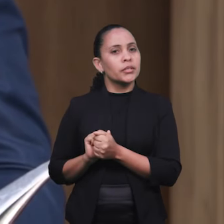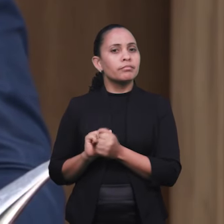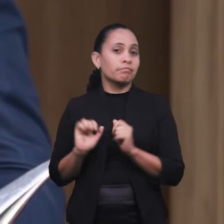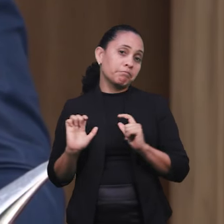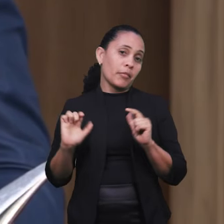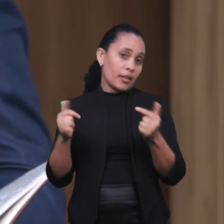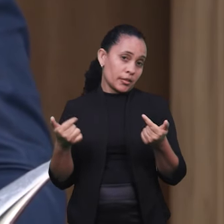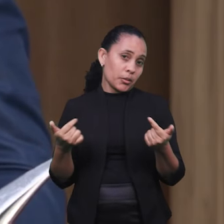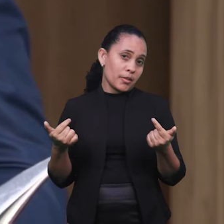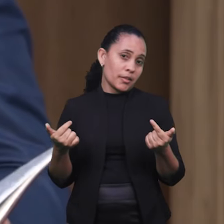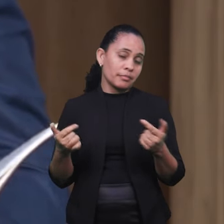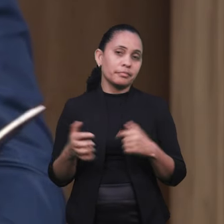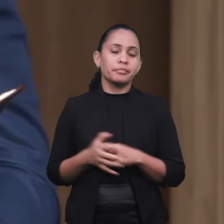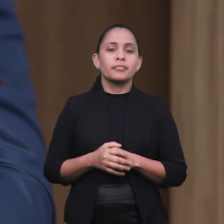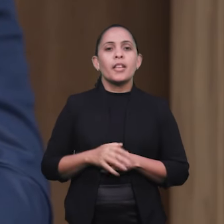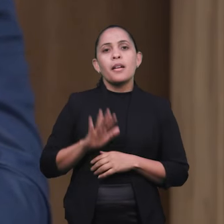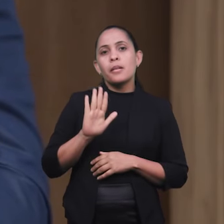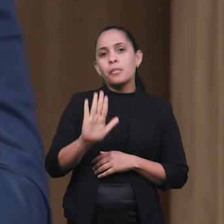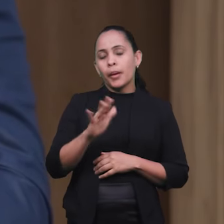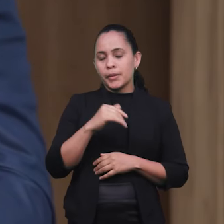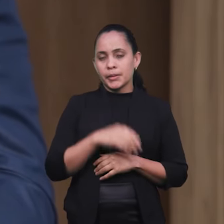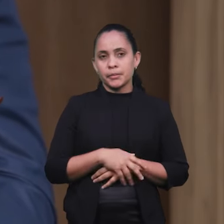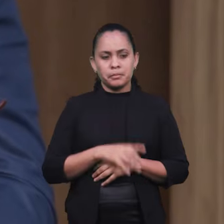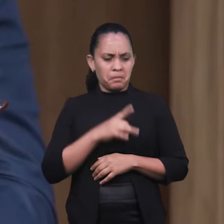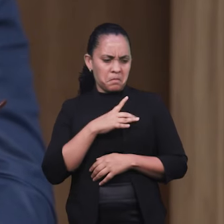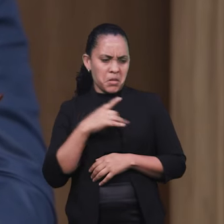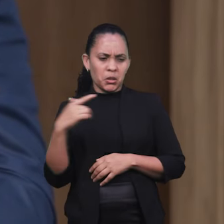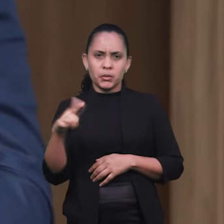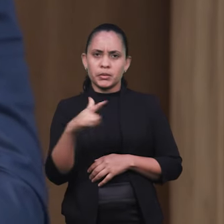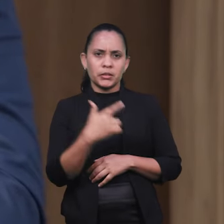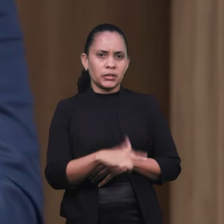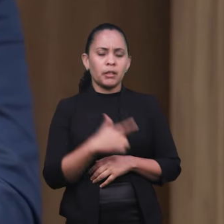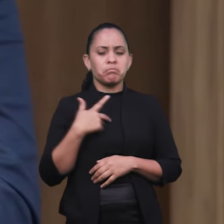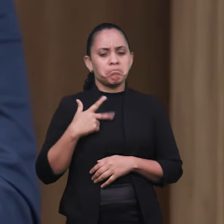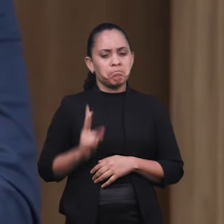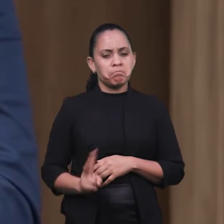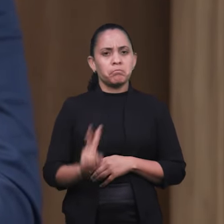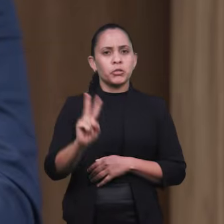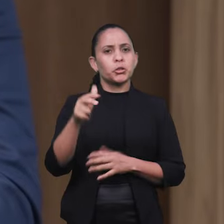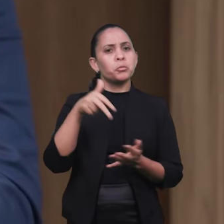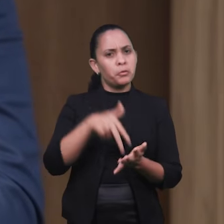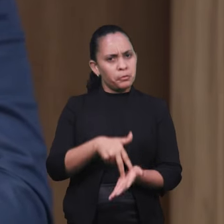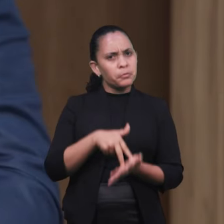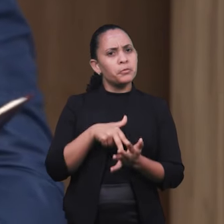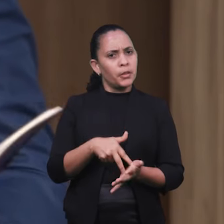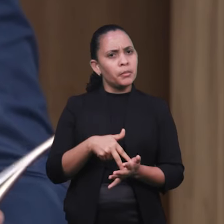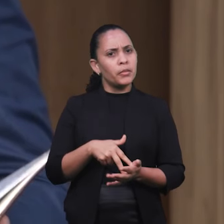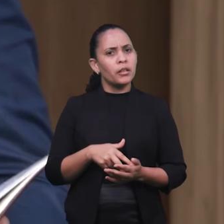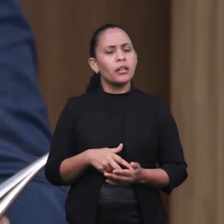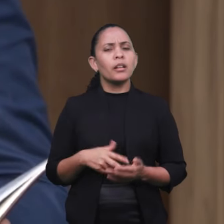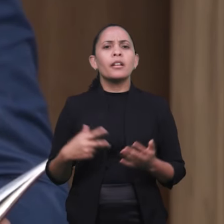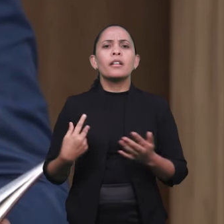são consequências, né? Mas não temeu, ficou firme, e mais,